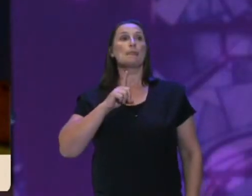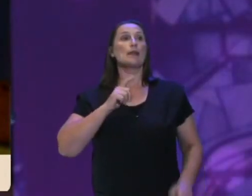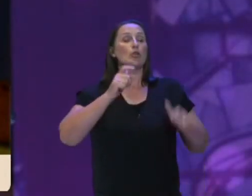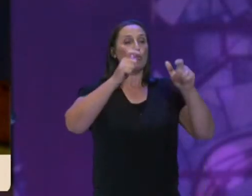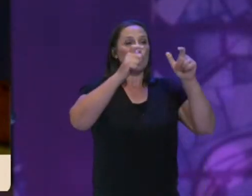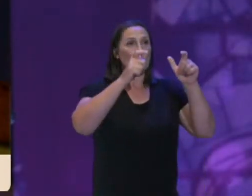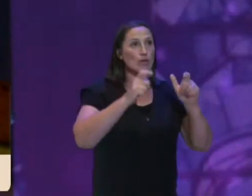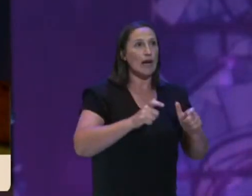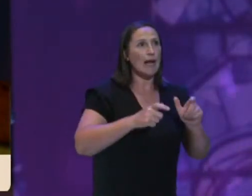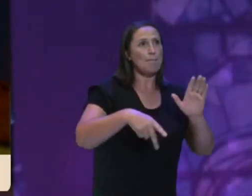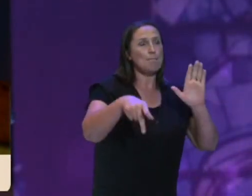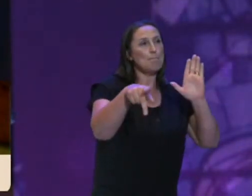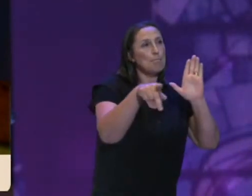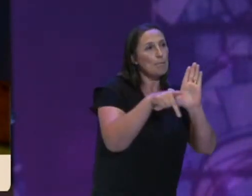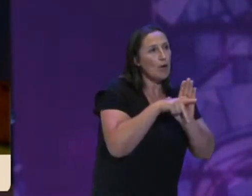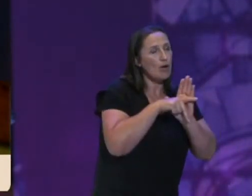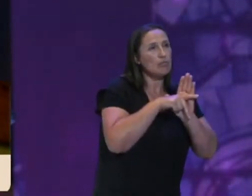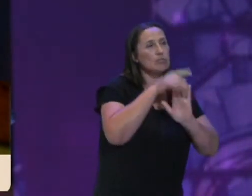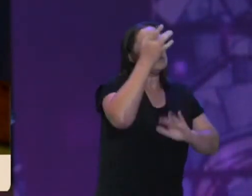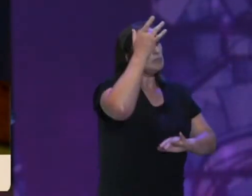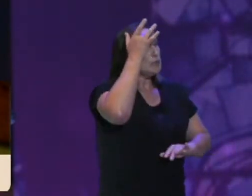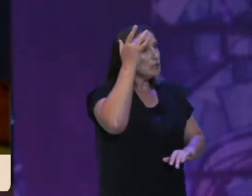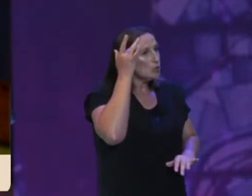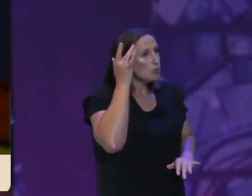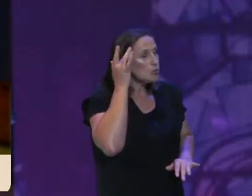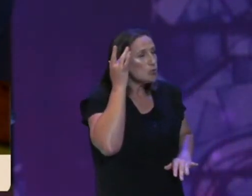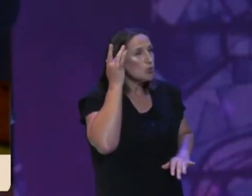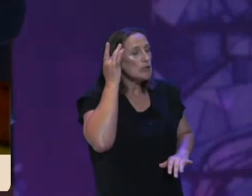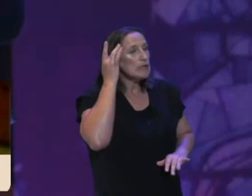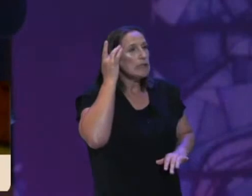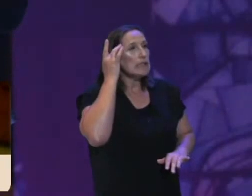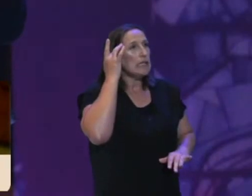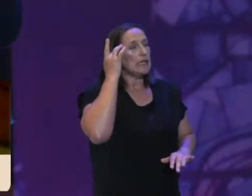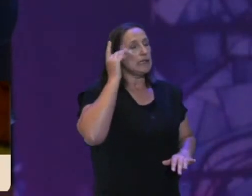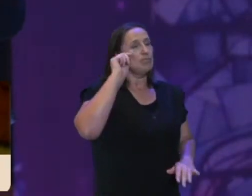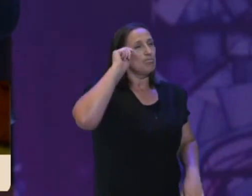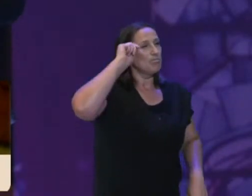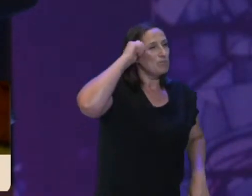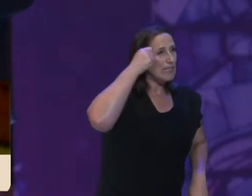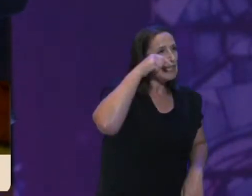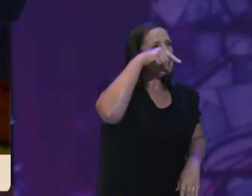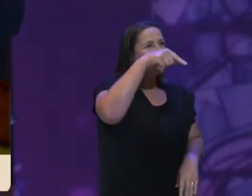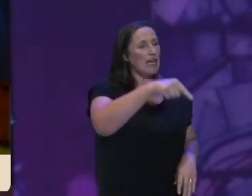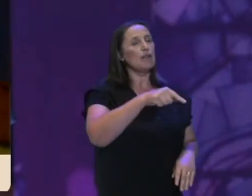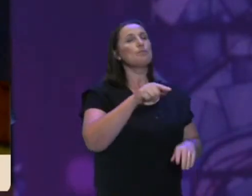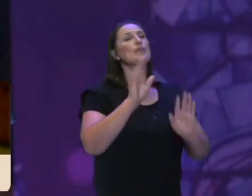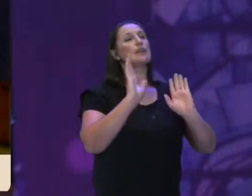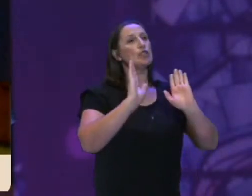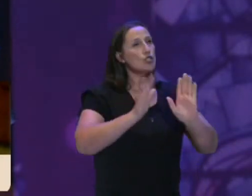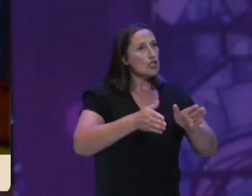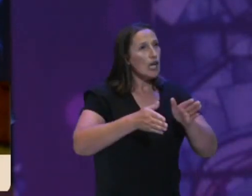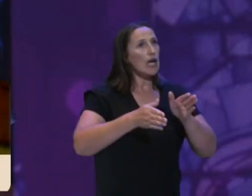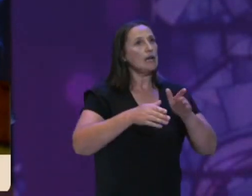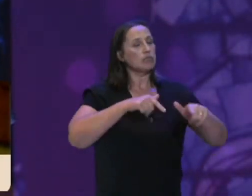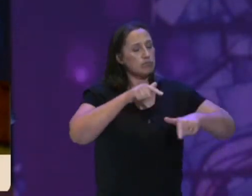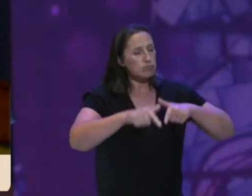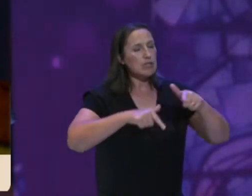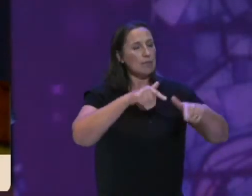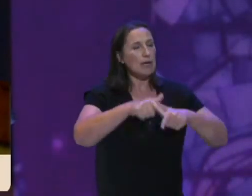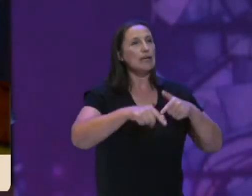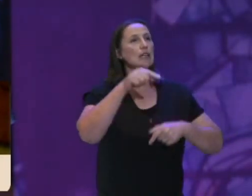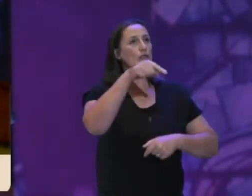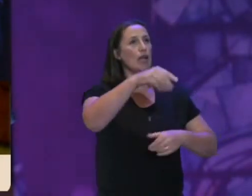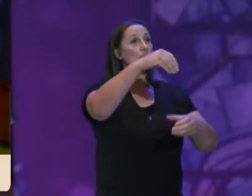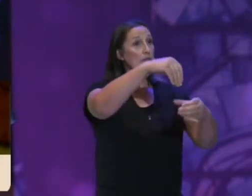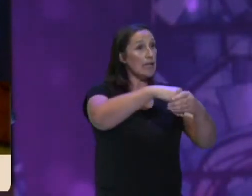a igreja já assumiu o compromisso de abrir o trabalho ali. Na verdade, já está funcionando o trabalho ali naquele quilombo, e